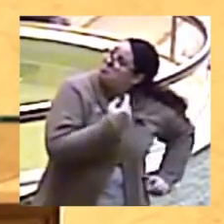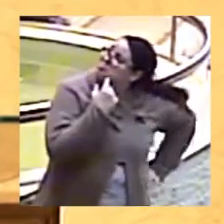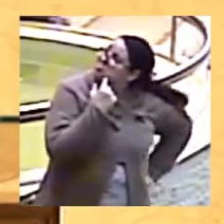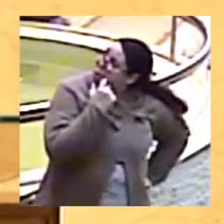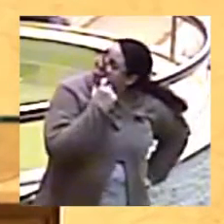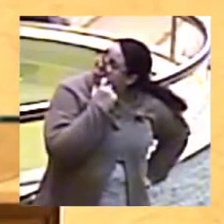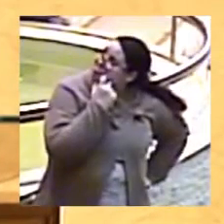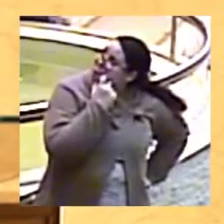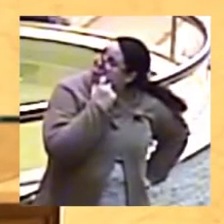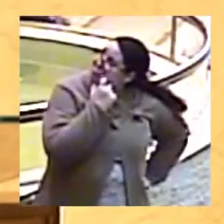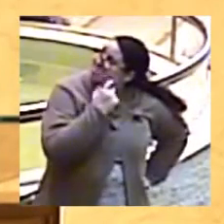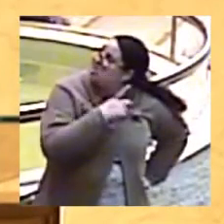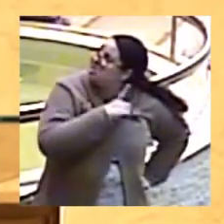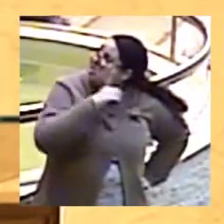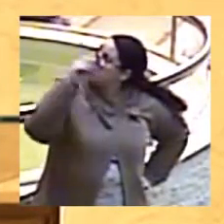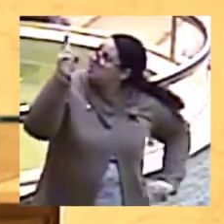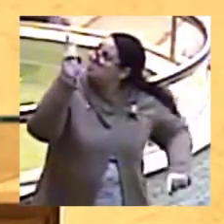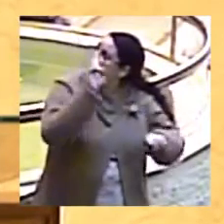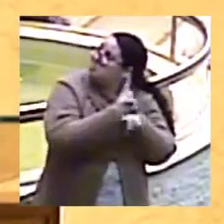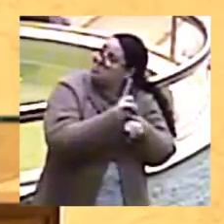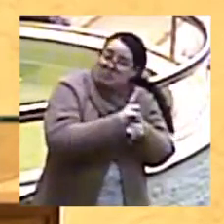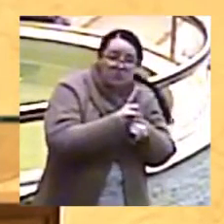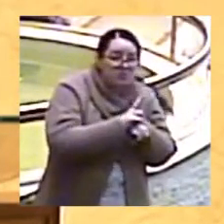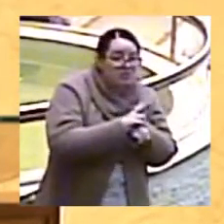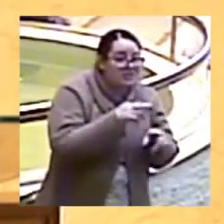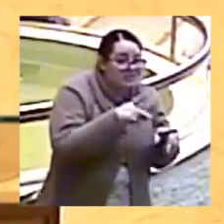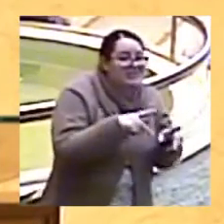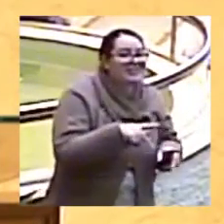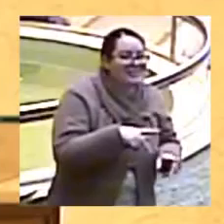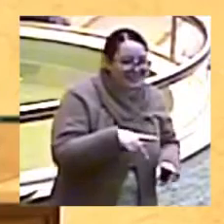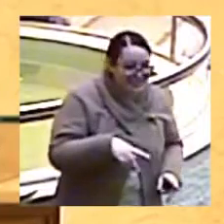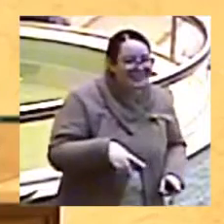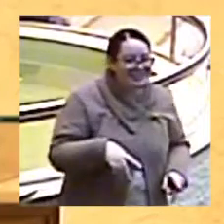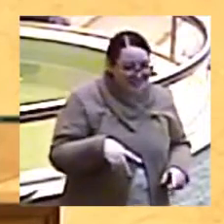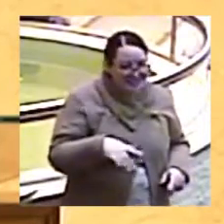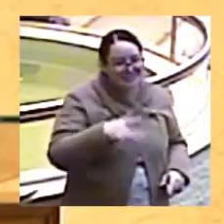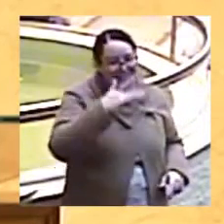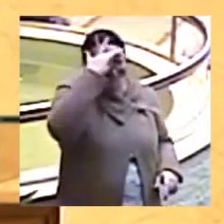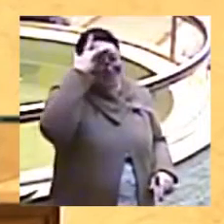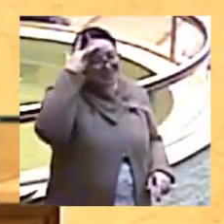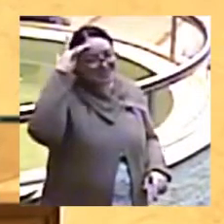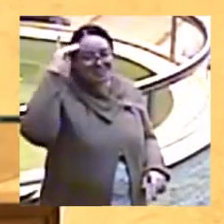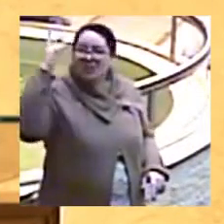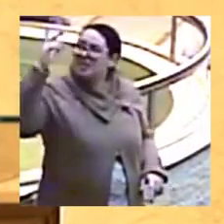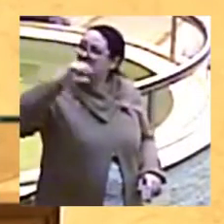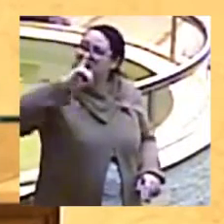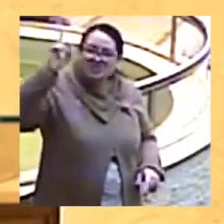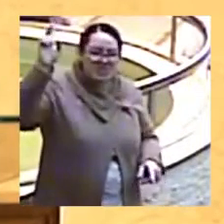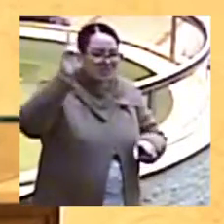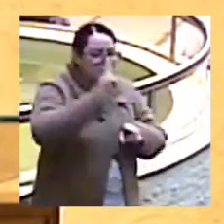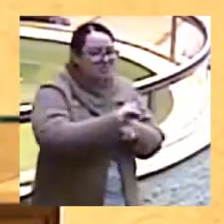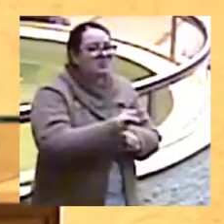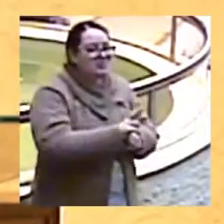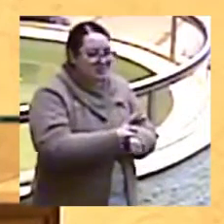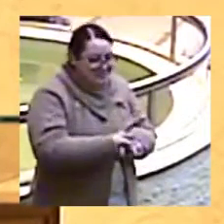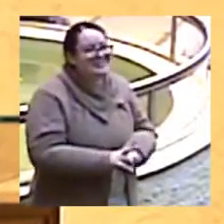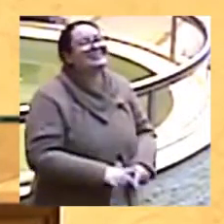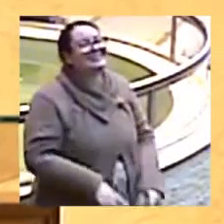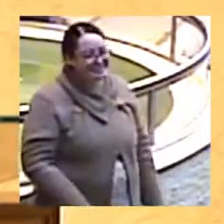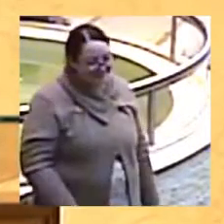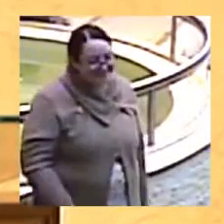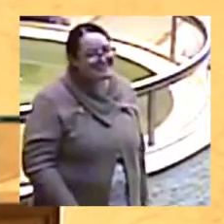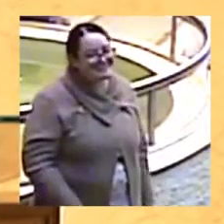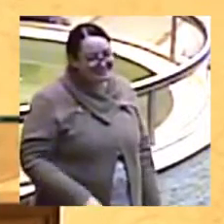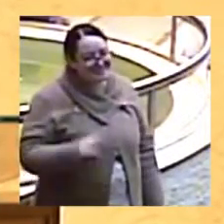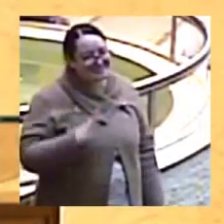povo, nesta terra, e a história, nos retrata, tal afirmação, em nenhum momento, da história humana, nesta